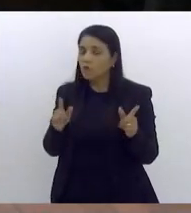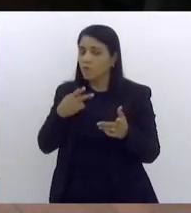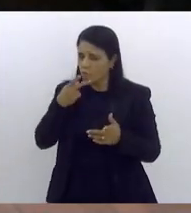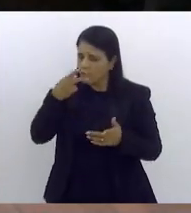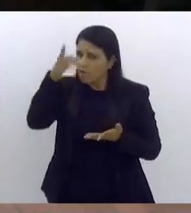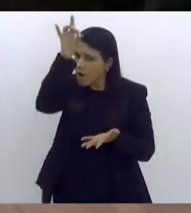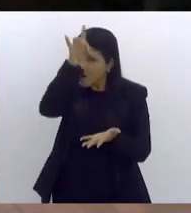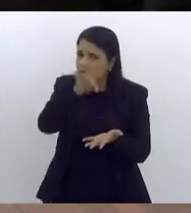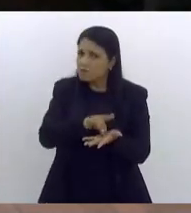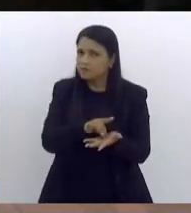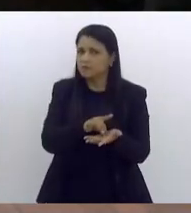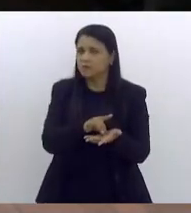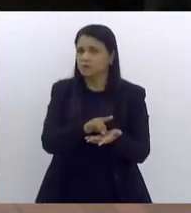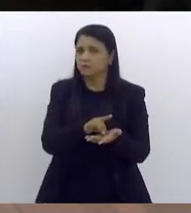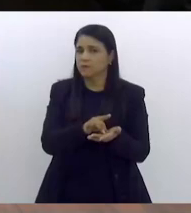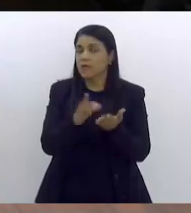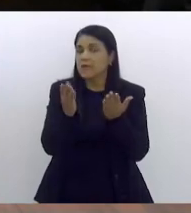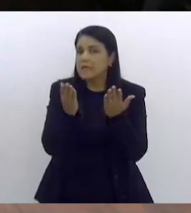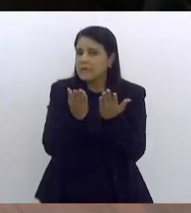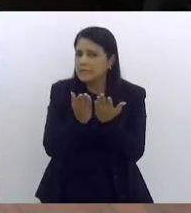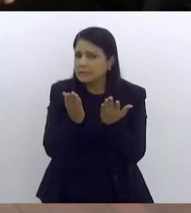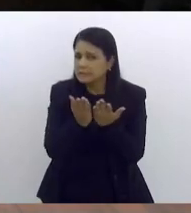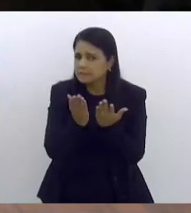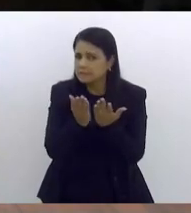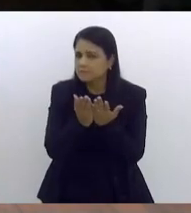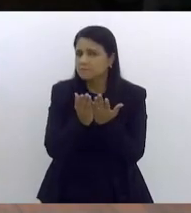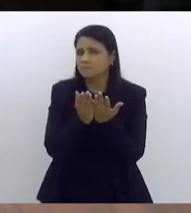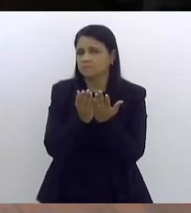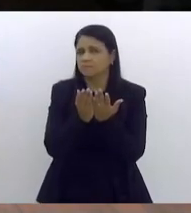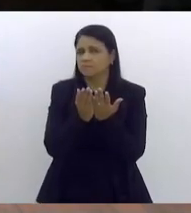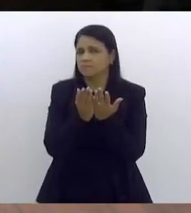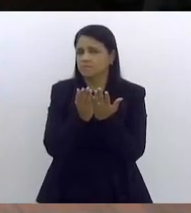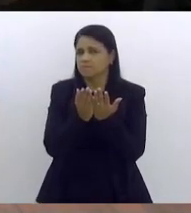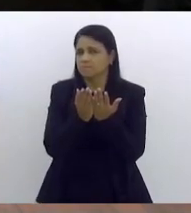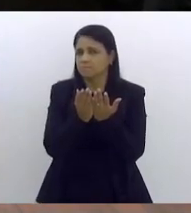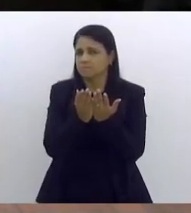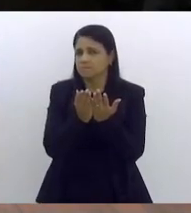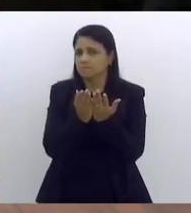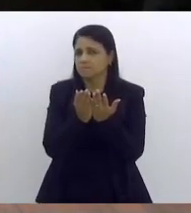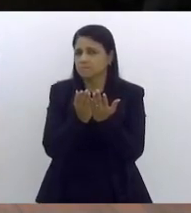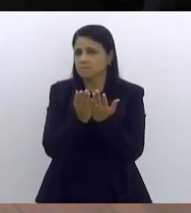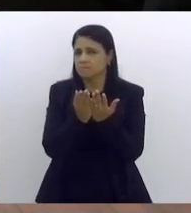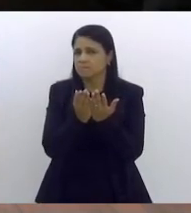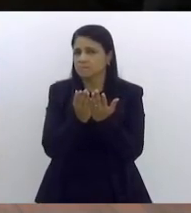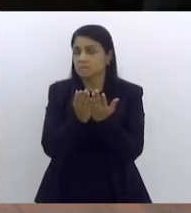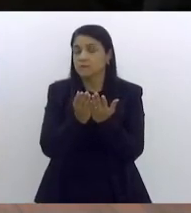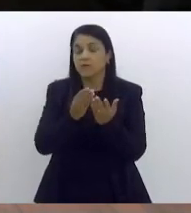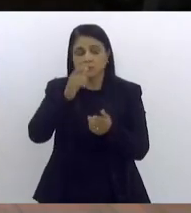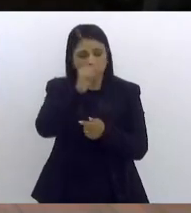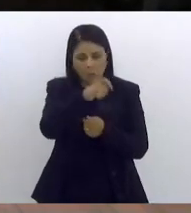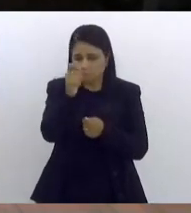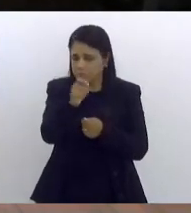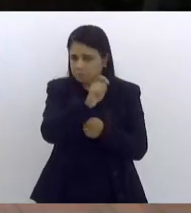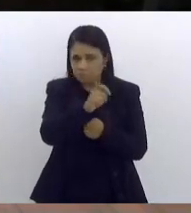gente sabe: crente evangélico não ministra a extrema unção.